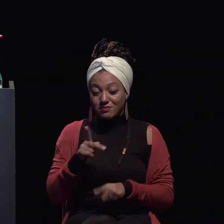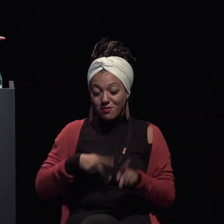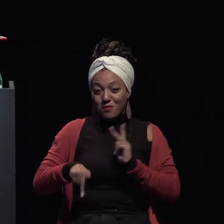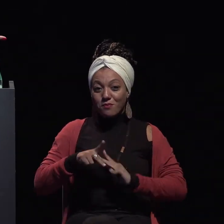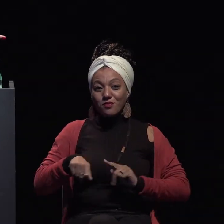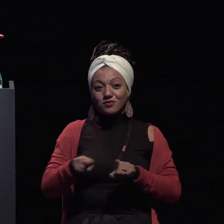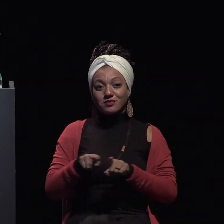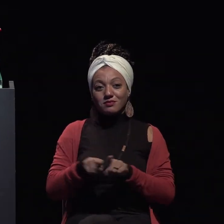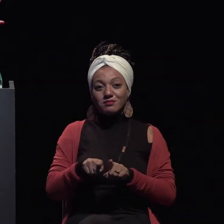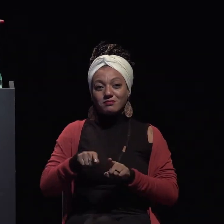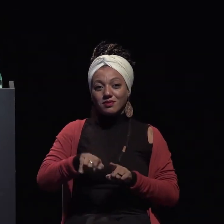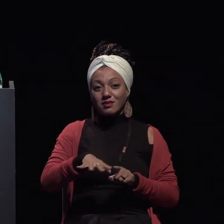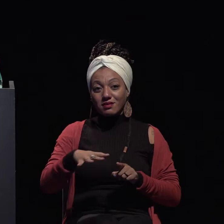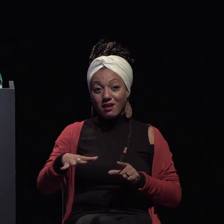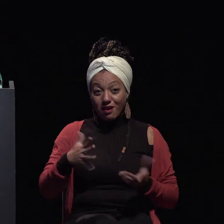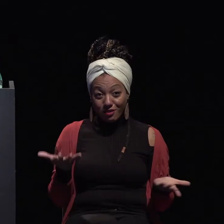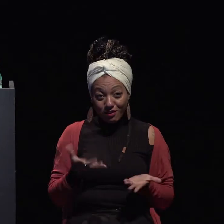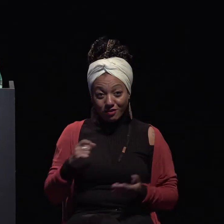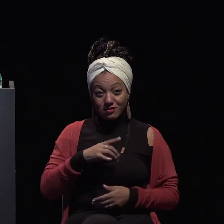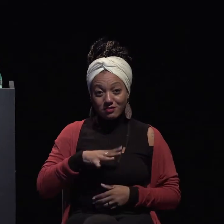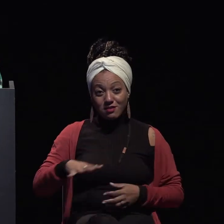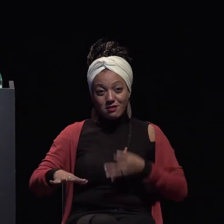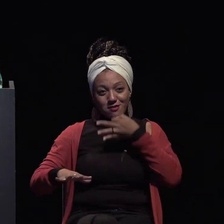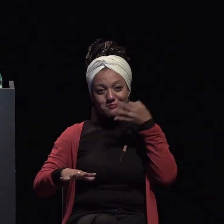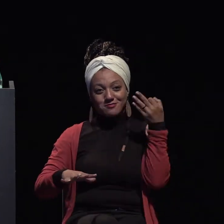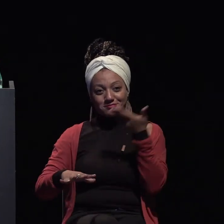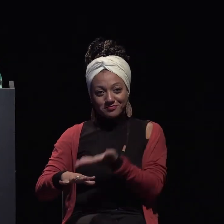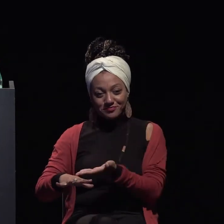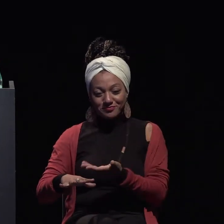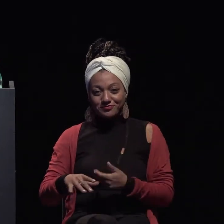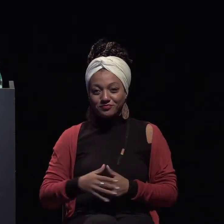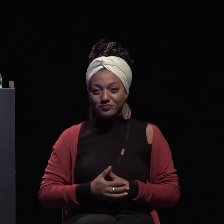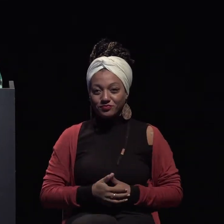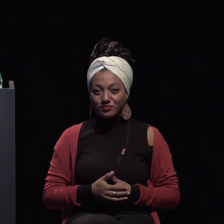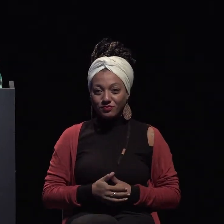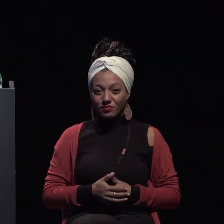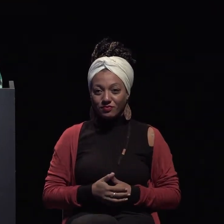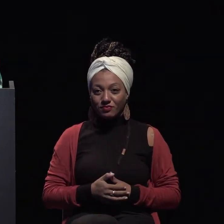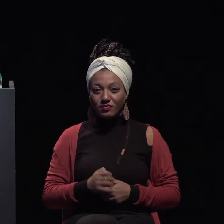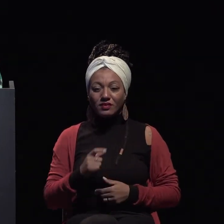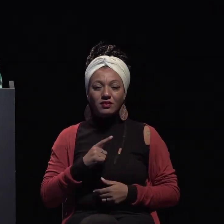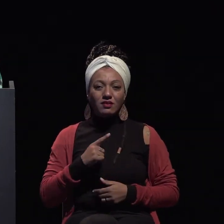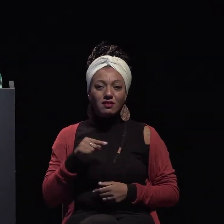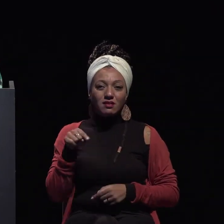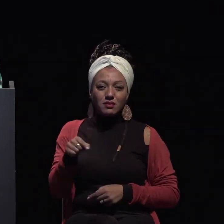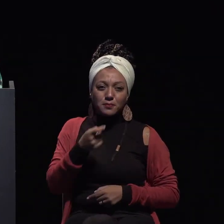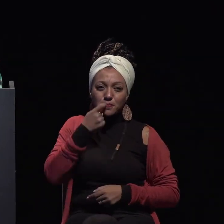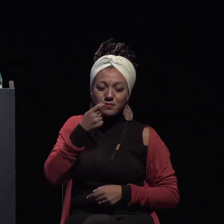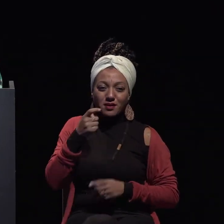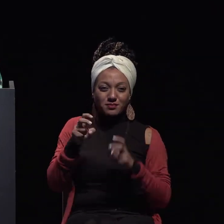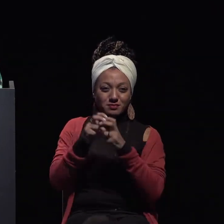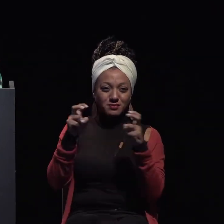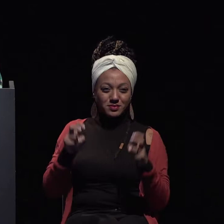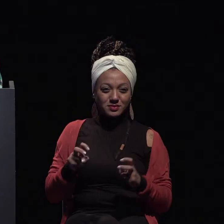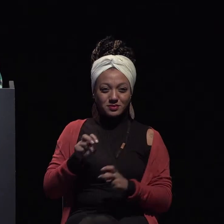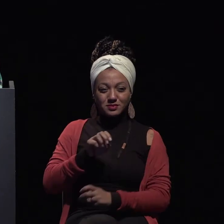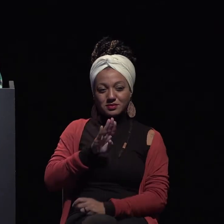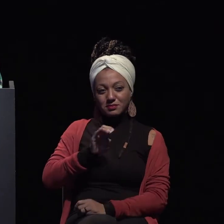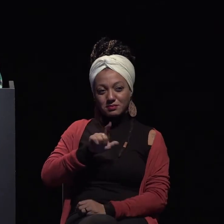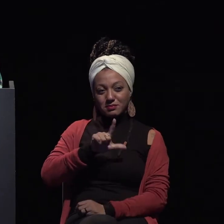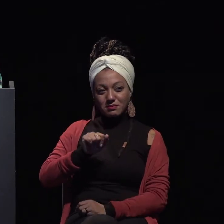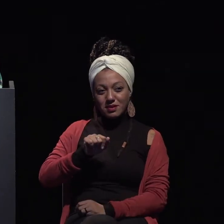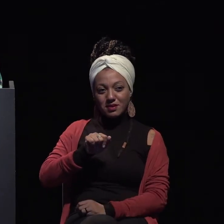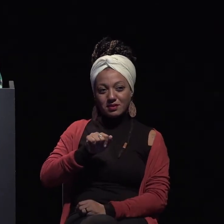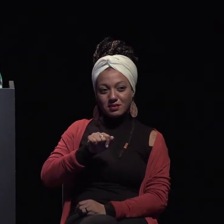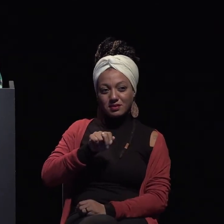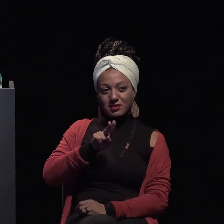do nosso ladinho, ou atrás da gente, aqui no MASP, que é a Bela Vista, o Bexiga. Alguns chamam